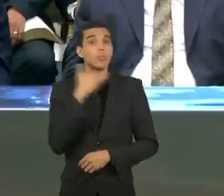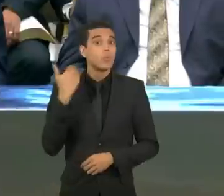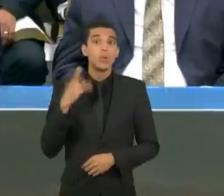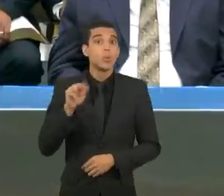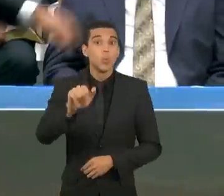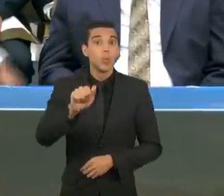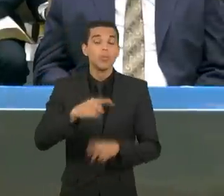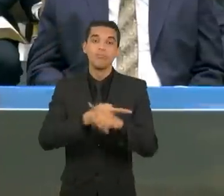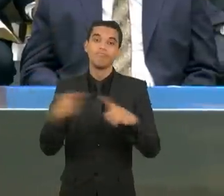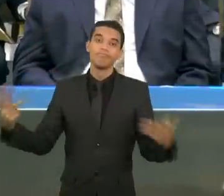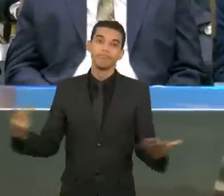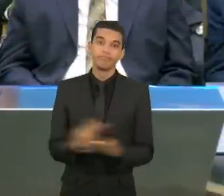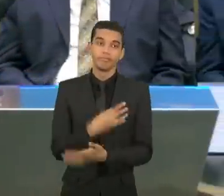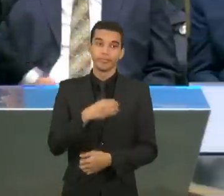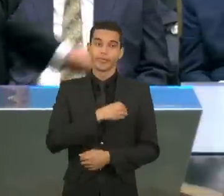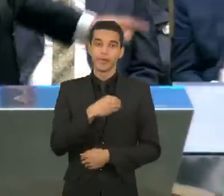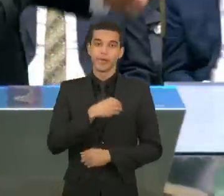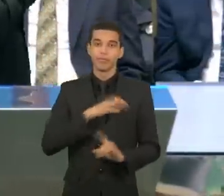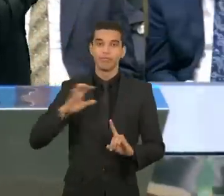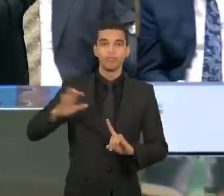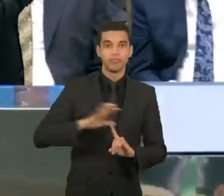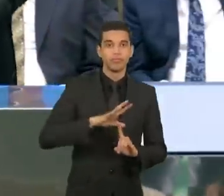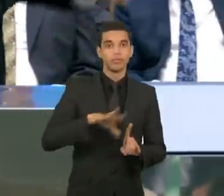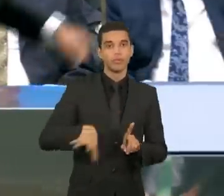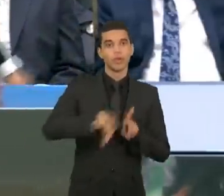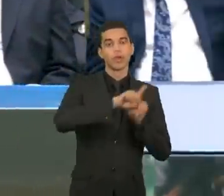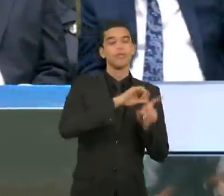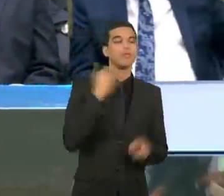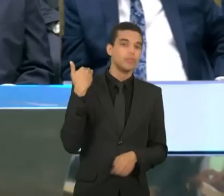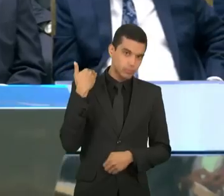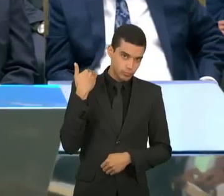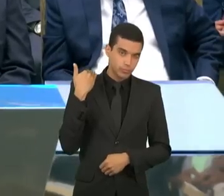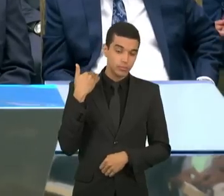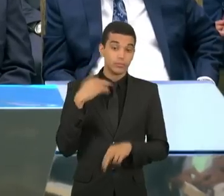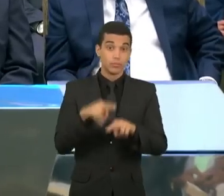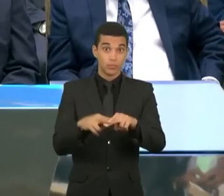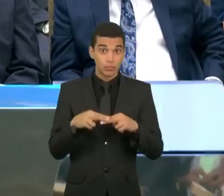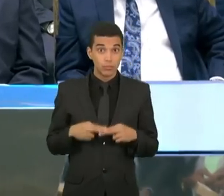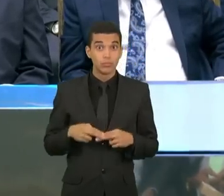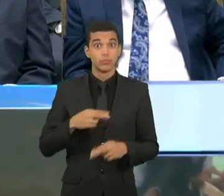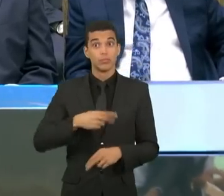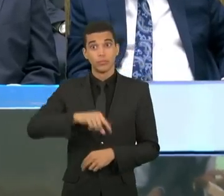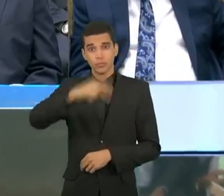homem a eternidade. E é por isso que as civilizações antigas, elas